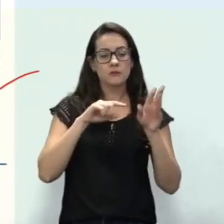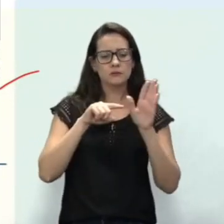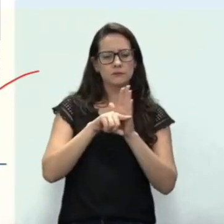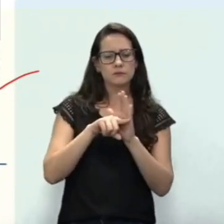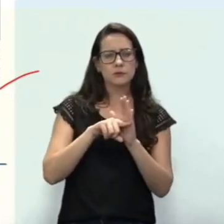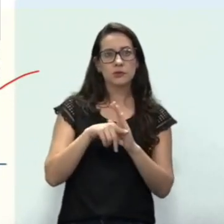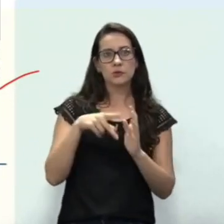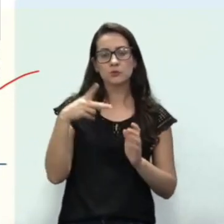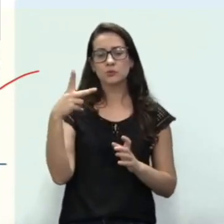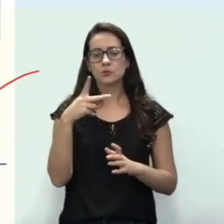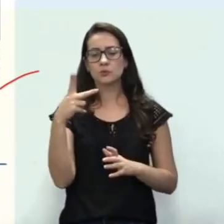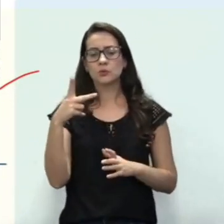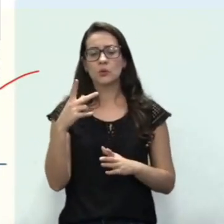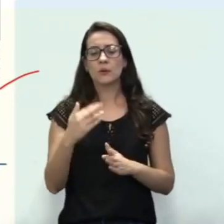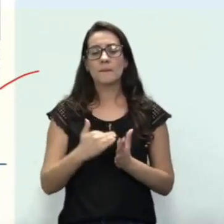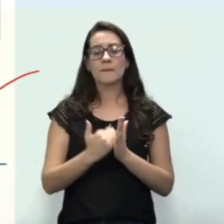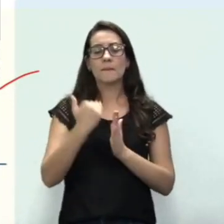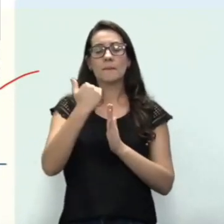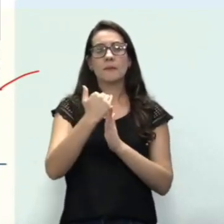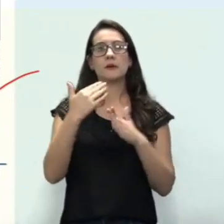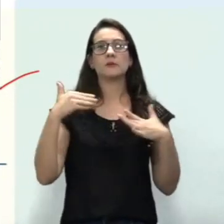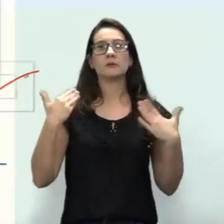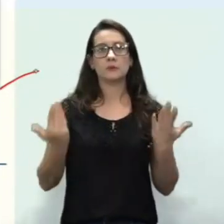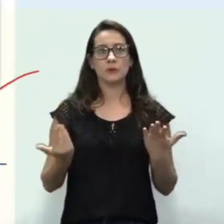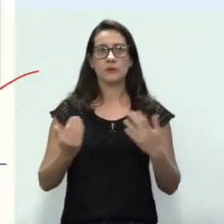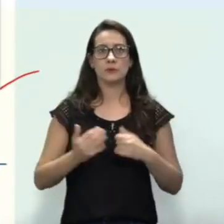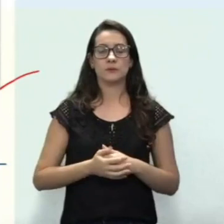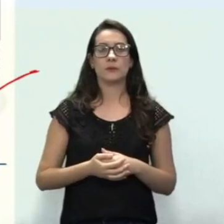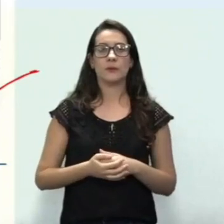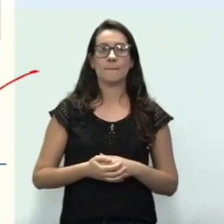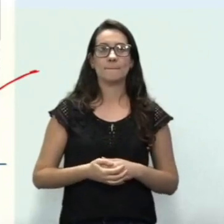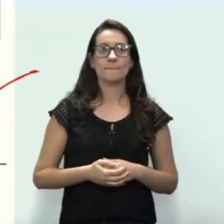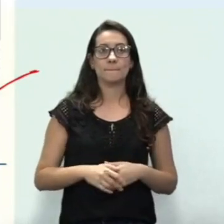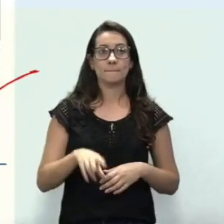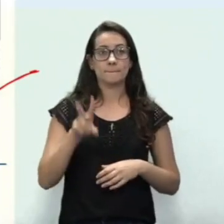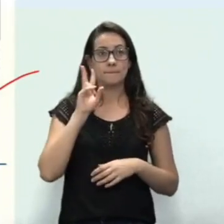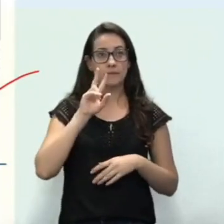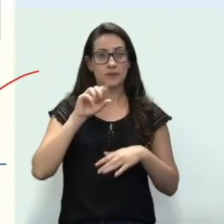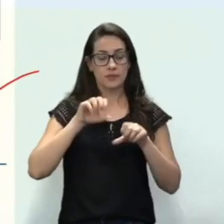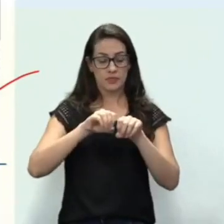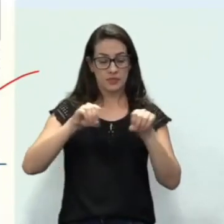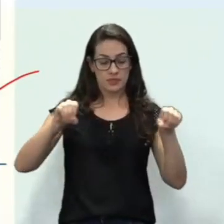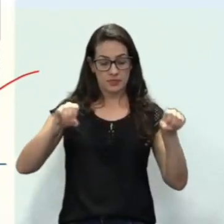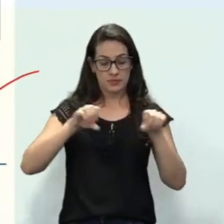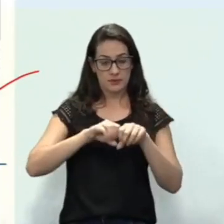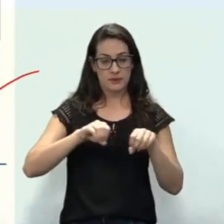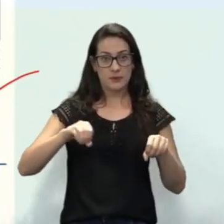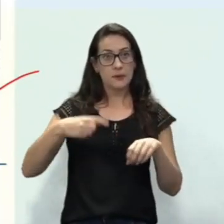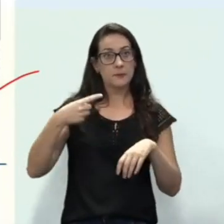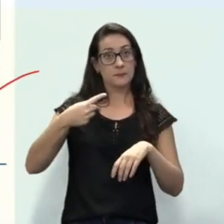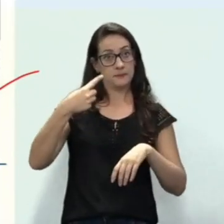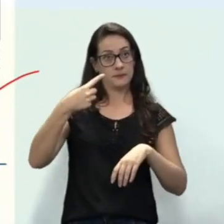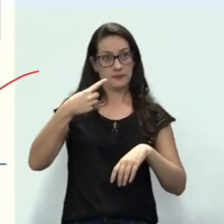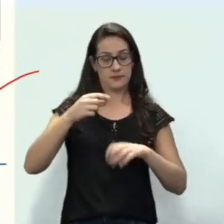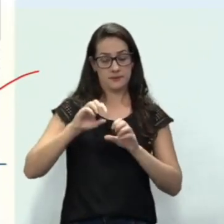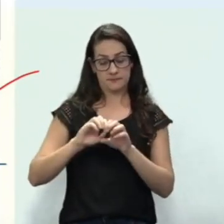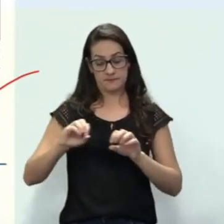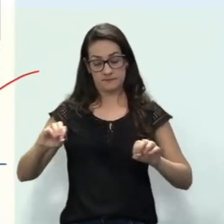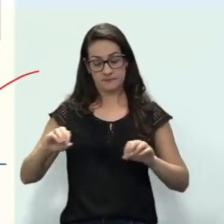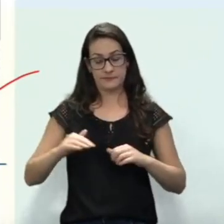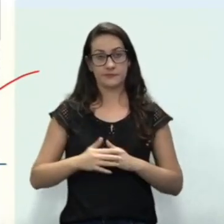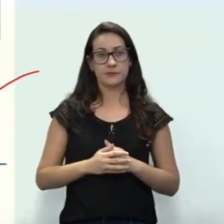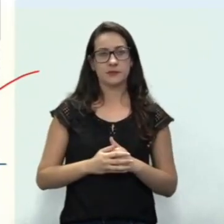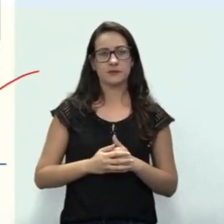dos dois valores é maior. A gente está verificando, lembre-se, esta barra primeira. Então, entre